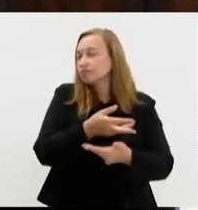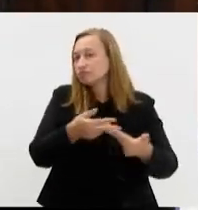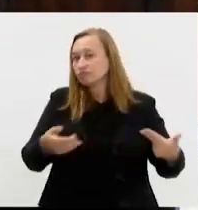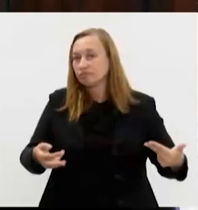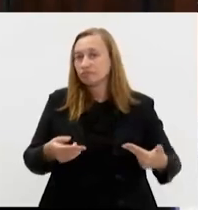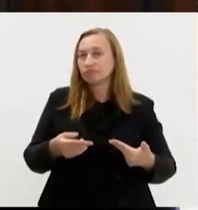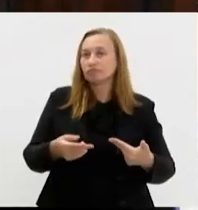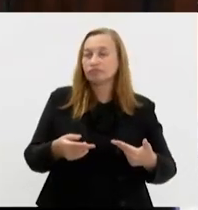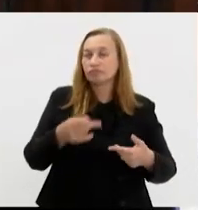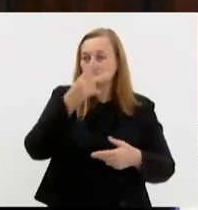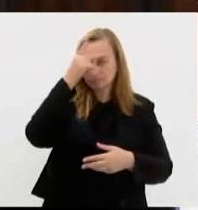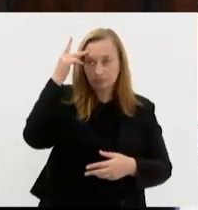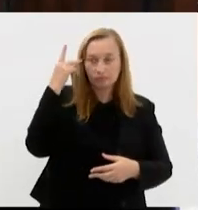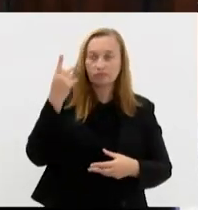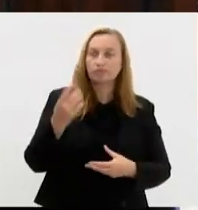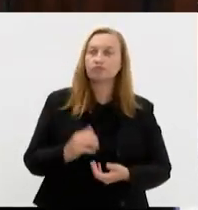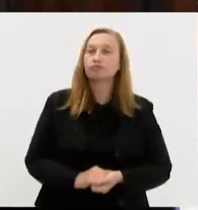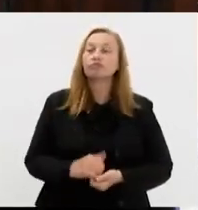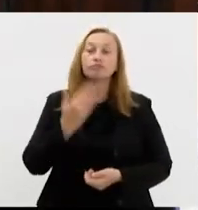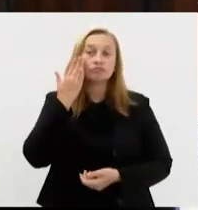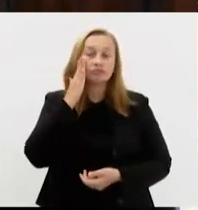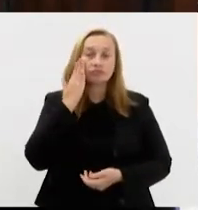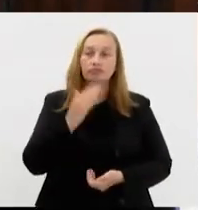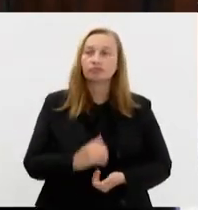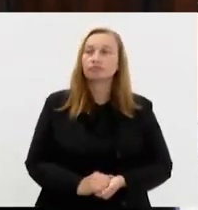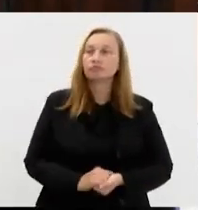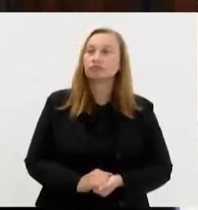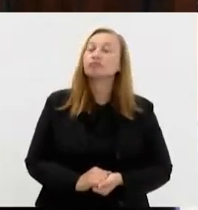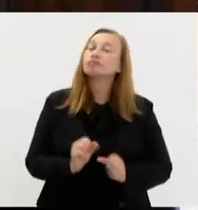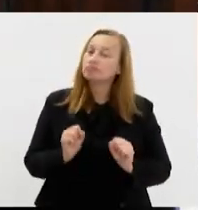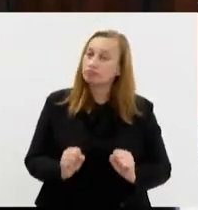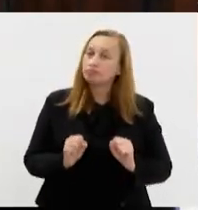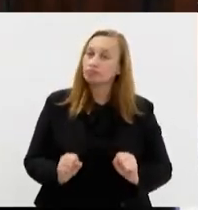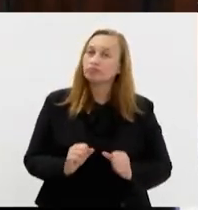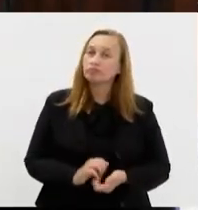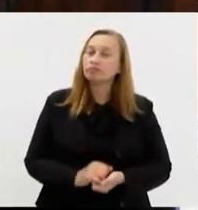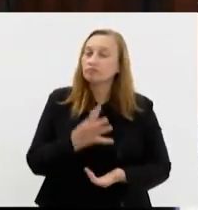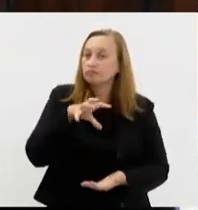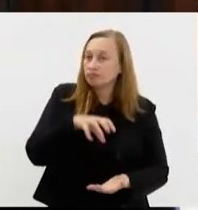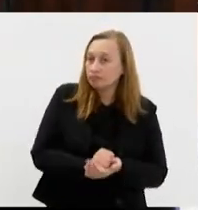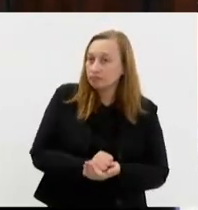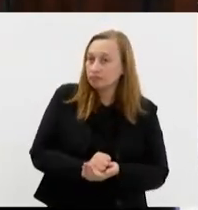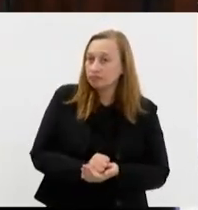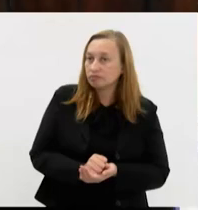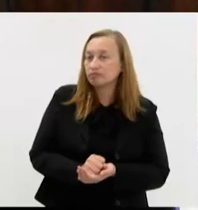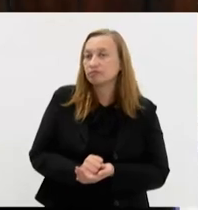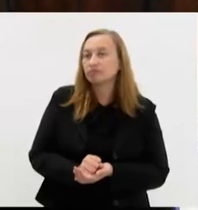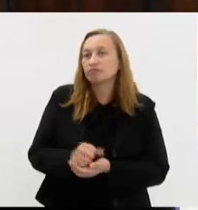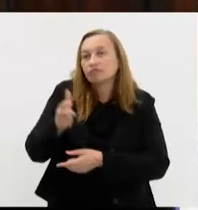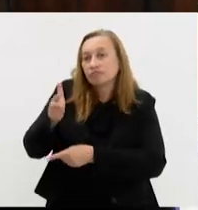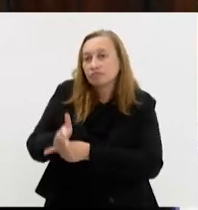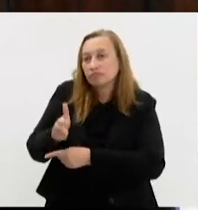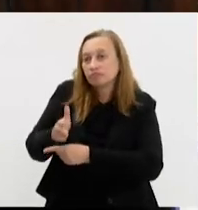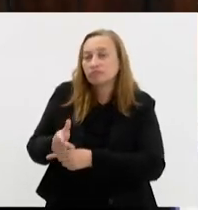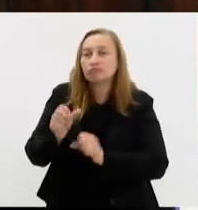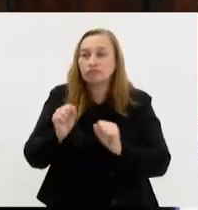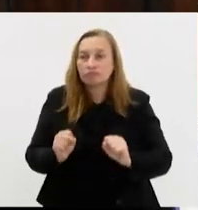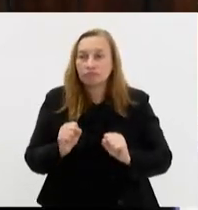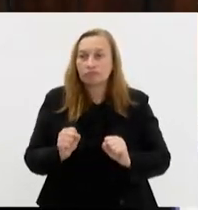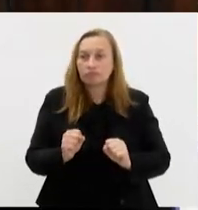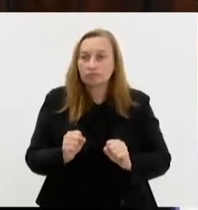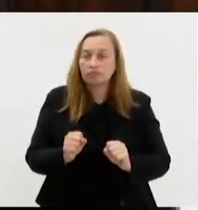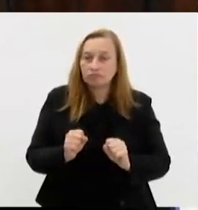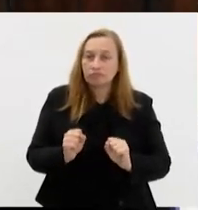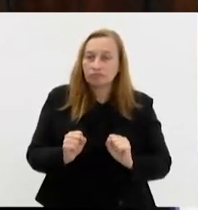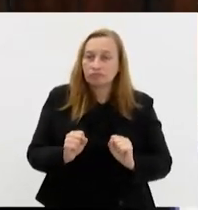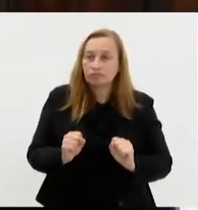articulação e entendi eu e ainda entendo poderia gravar um vídeo por exemplo ele pode gravar um vídeo para um comício pode